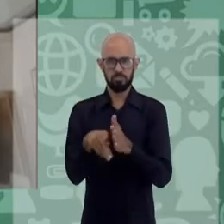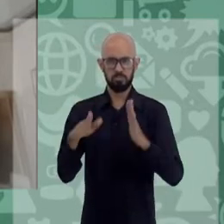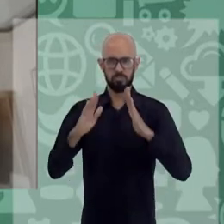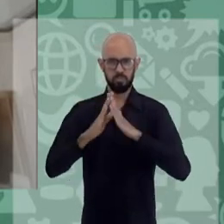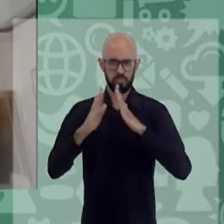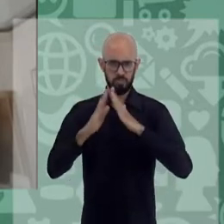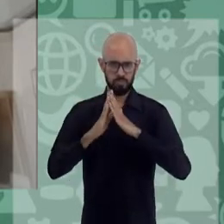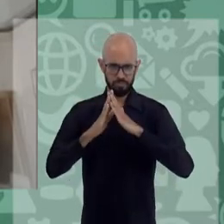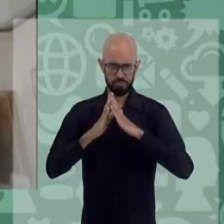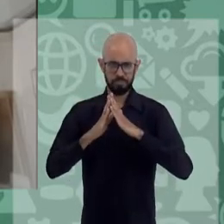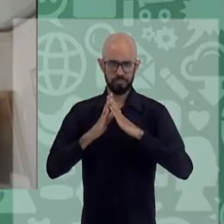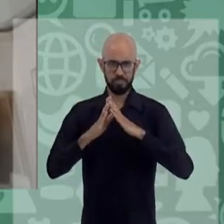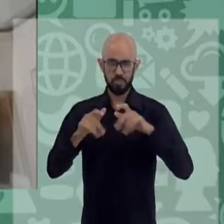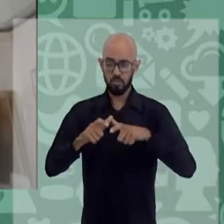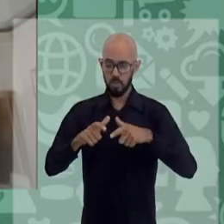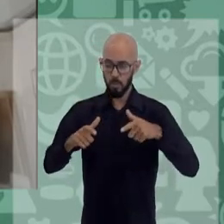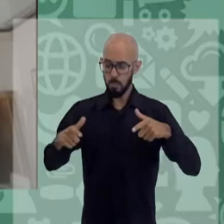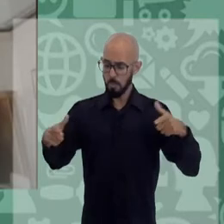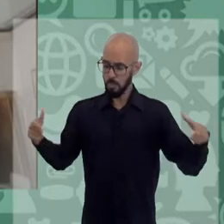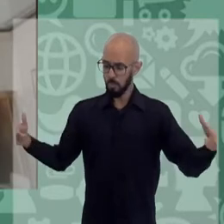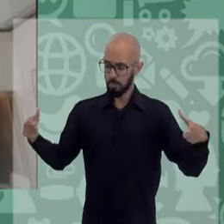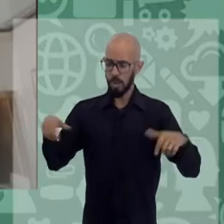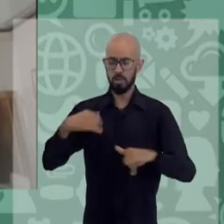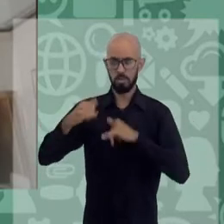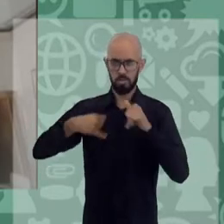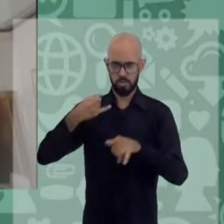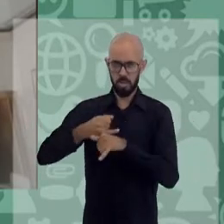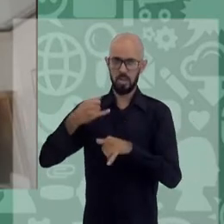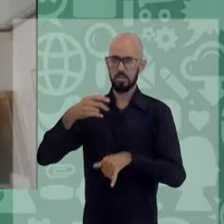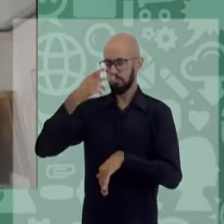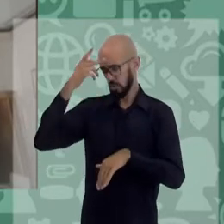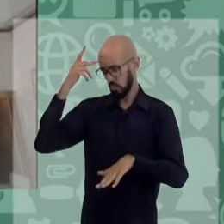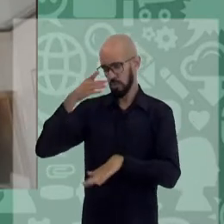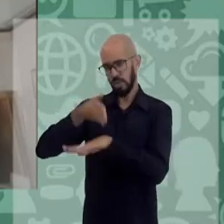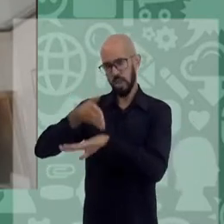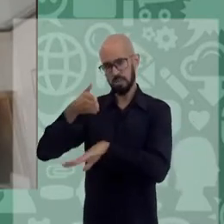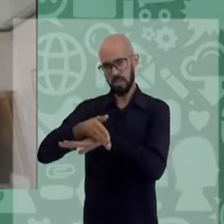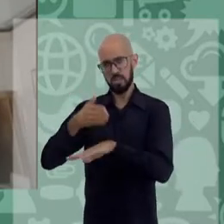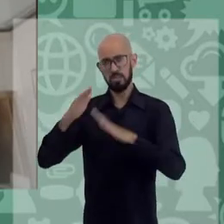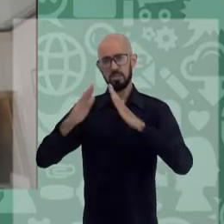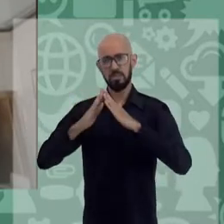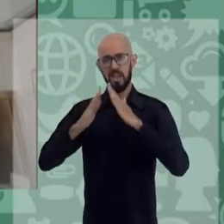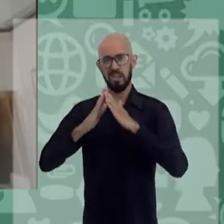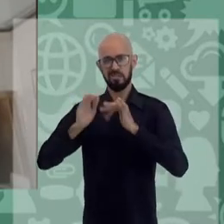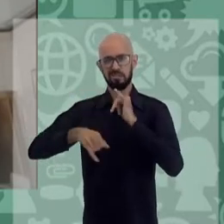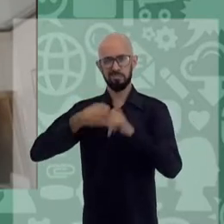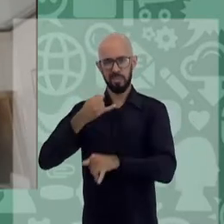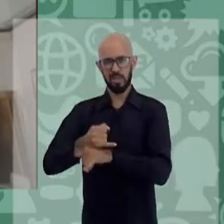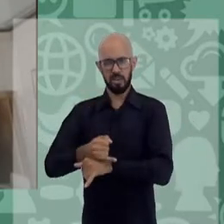próprias casas. Quer dizer, houve um crescimento muito expressivo no número de pessoas que acessam de casa,